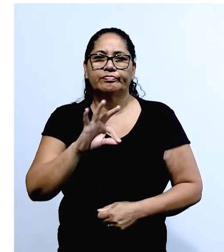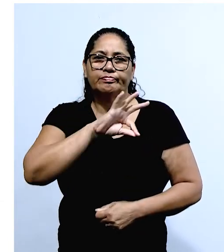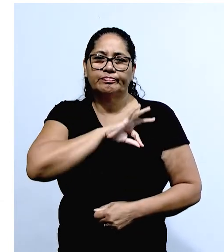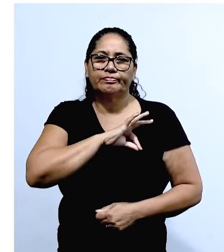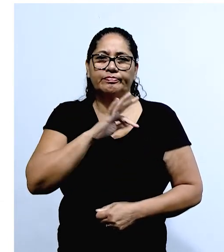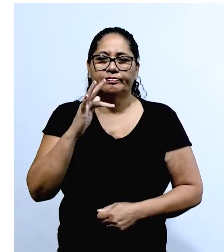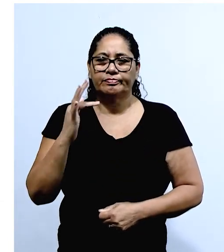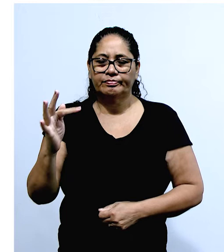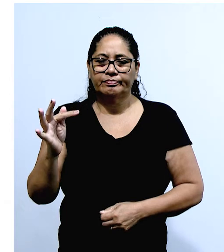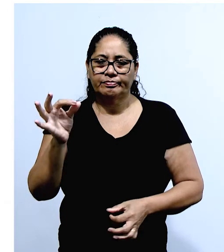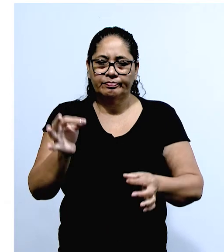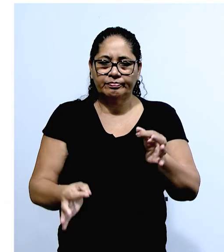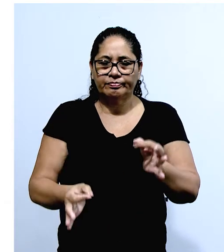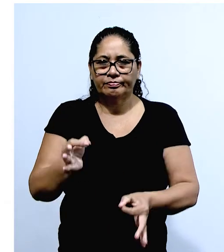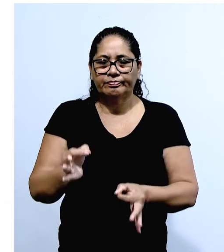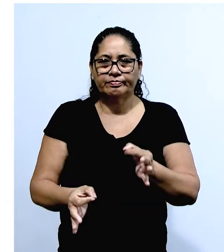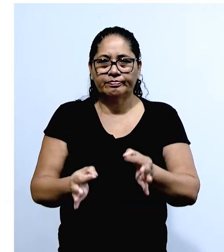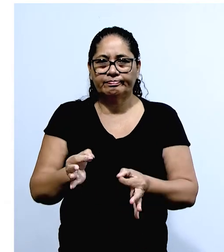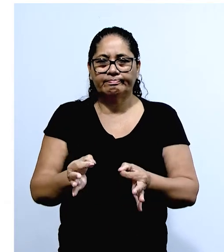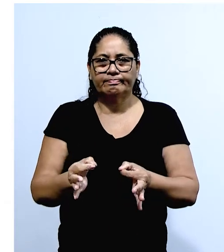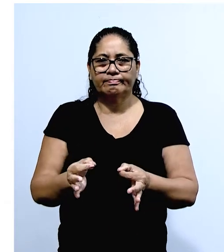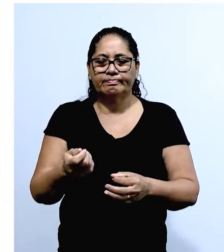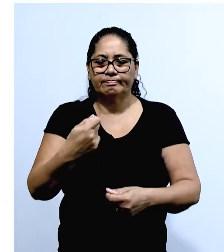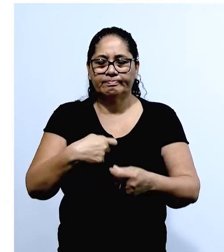Federal, Polícia Judiciária e Polícia